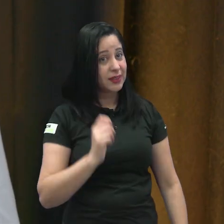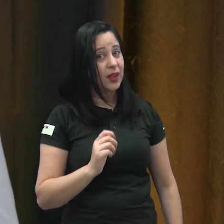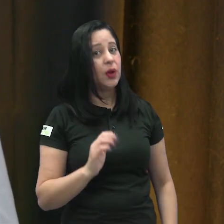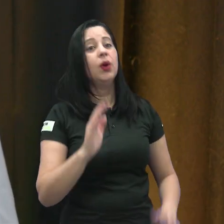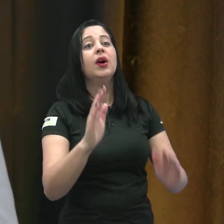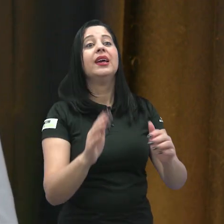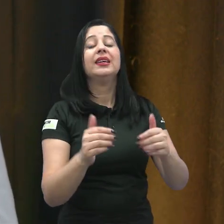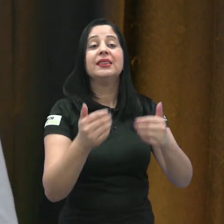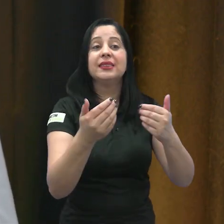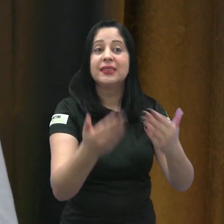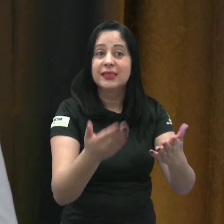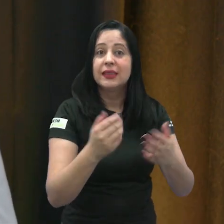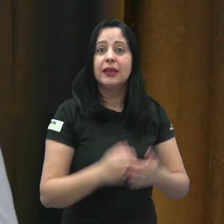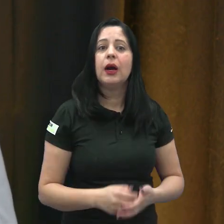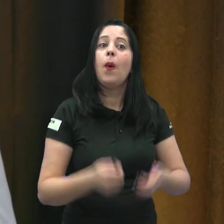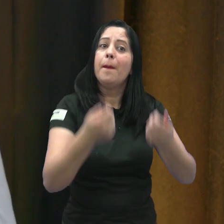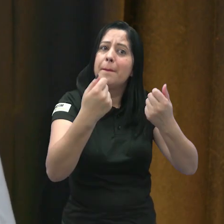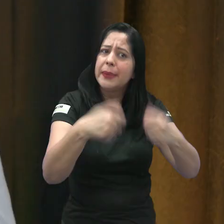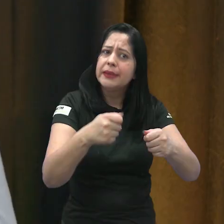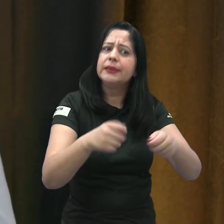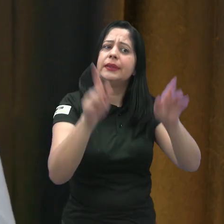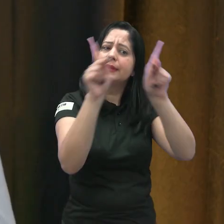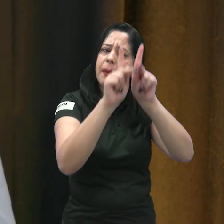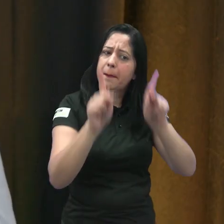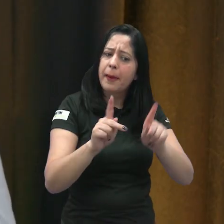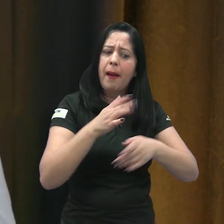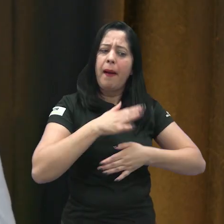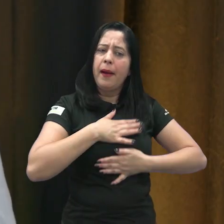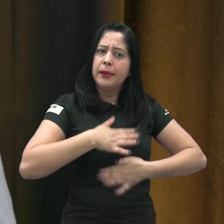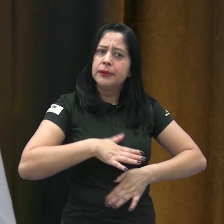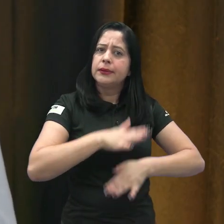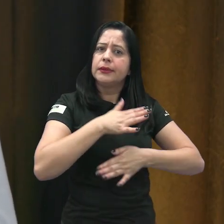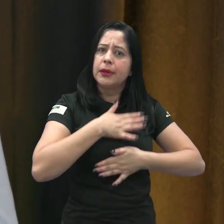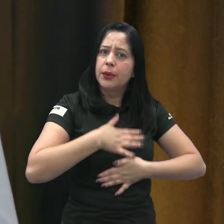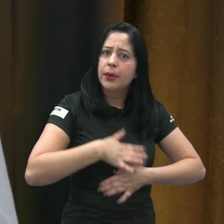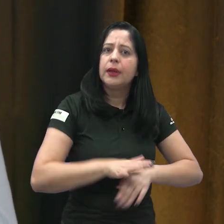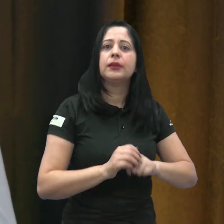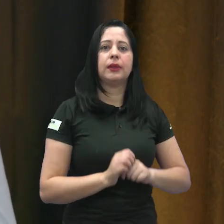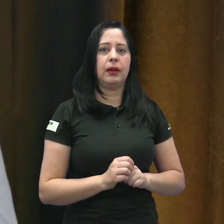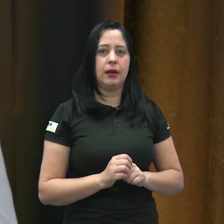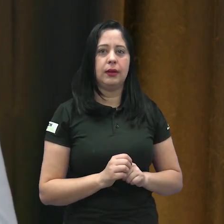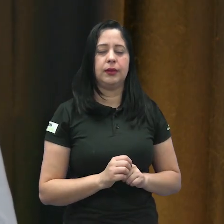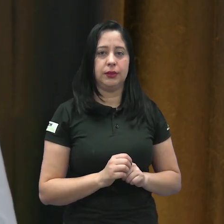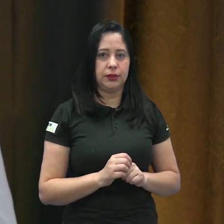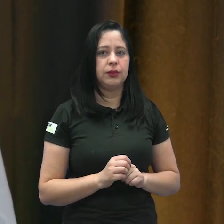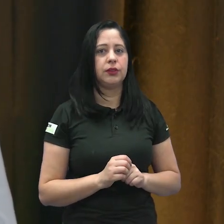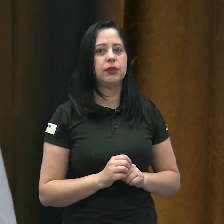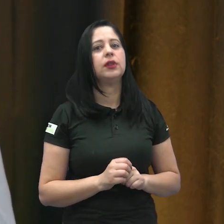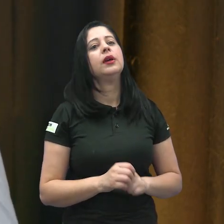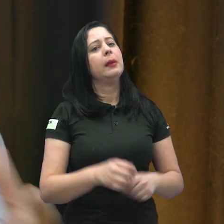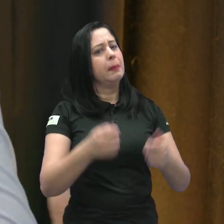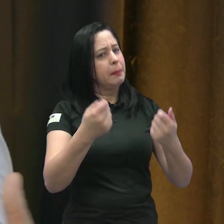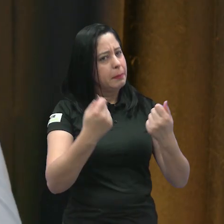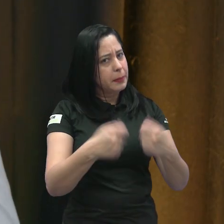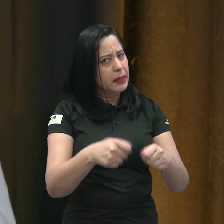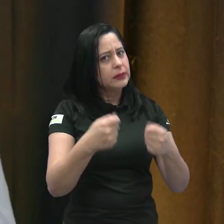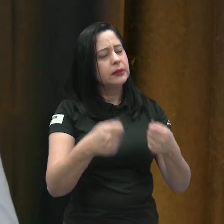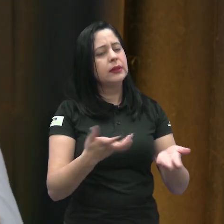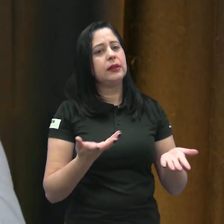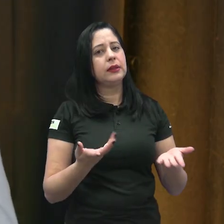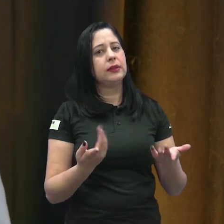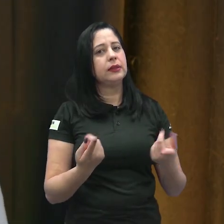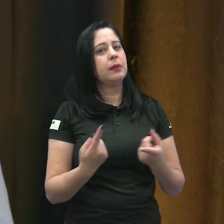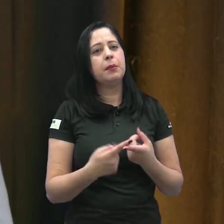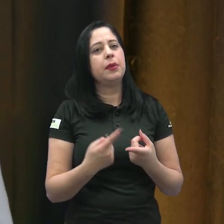ter, vamos dizer assim, você tem que ter tranquilidade, você tem que ter, assim, aquele senso de paz, né?